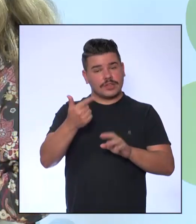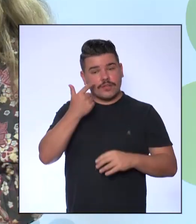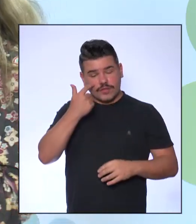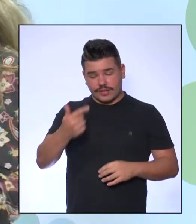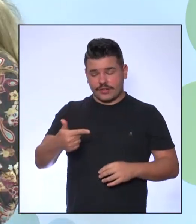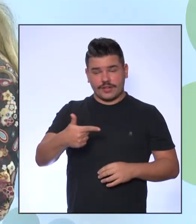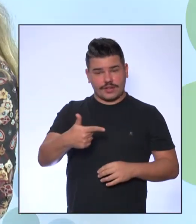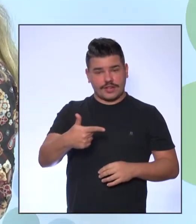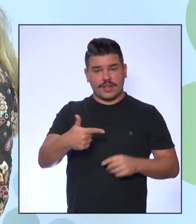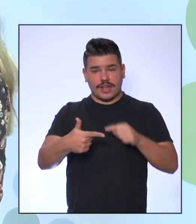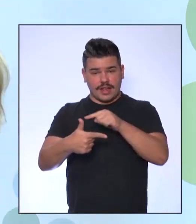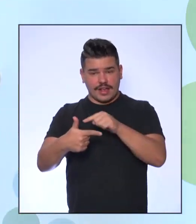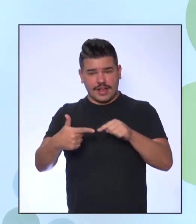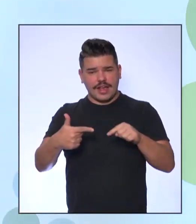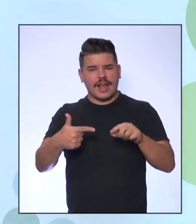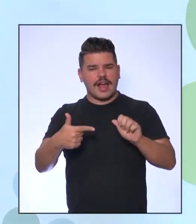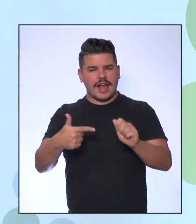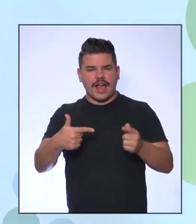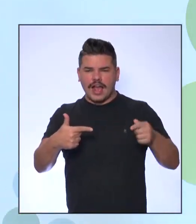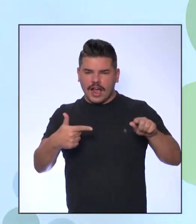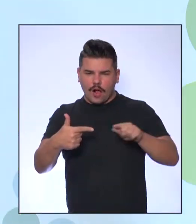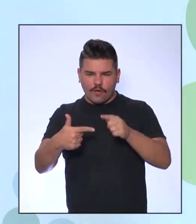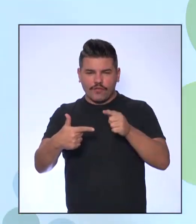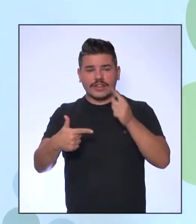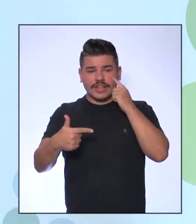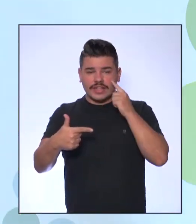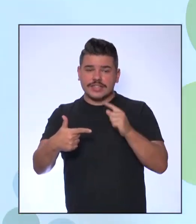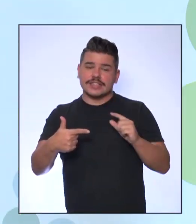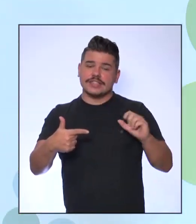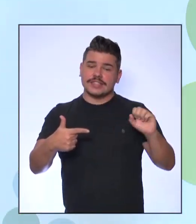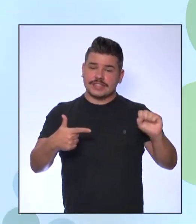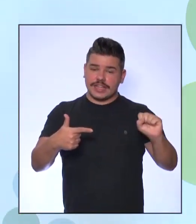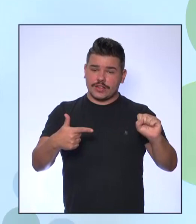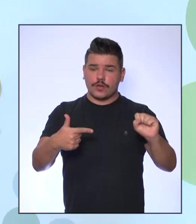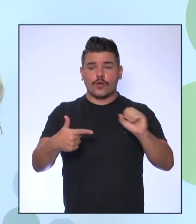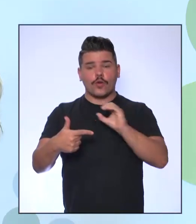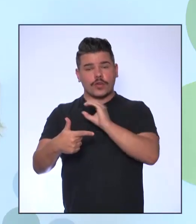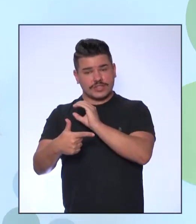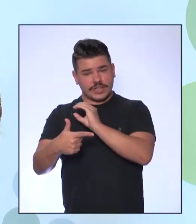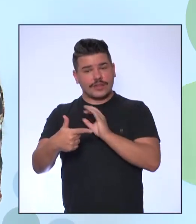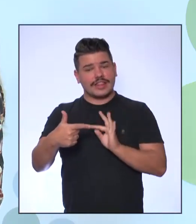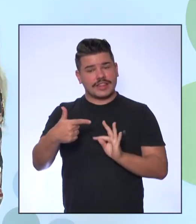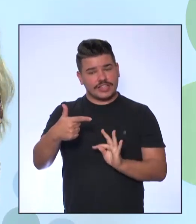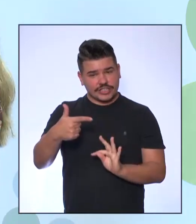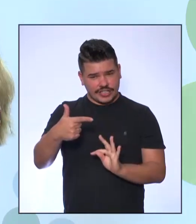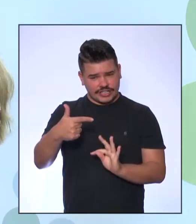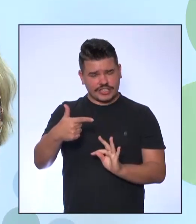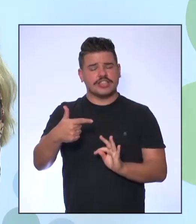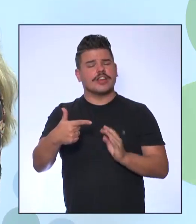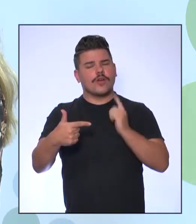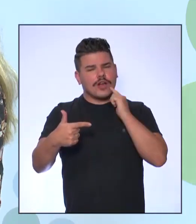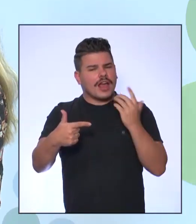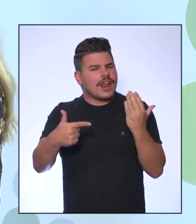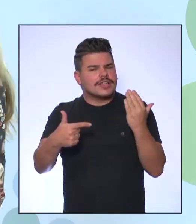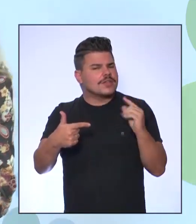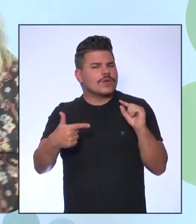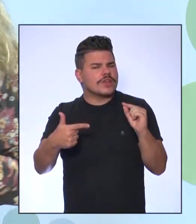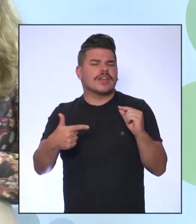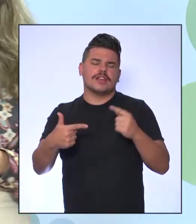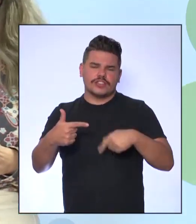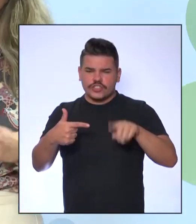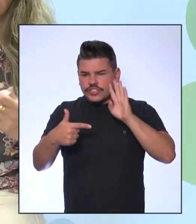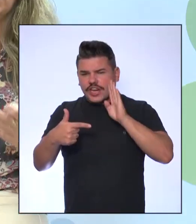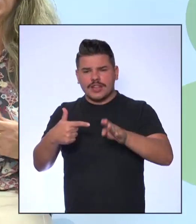as relações que eu escrevi de seno, cosseno e tangente está em relação ao ângulo